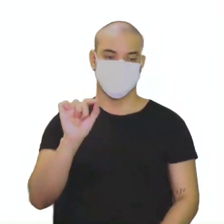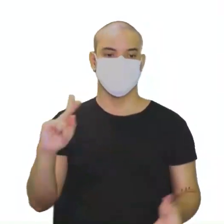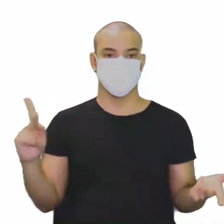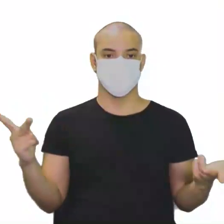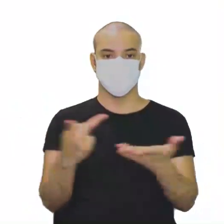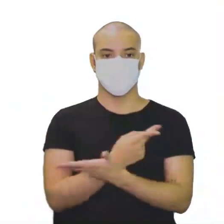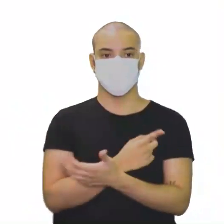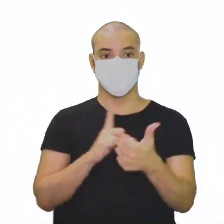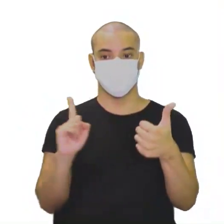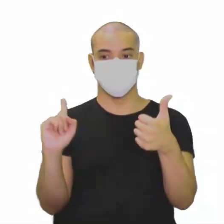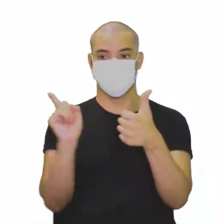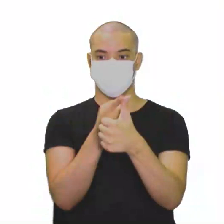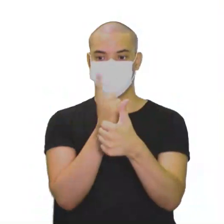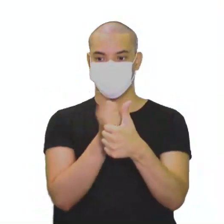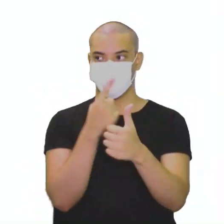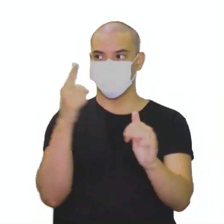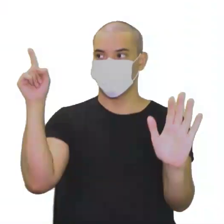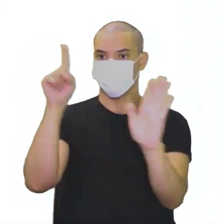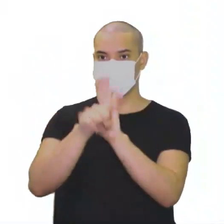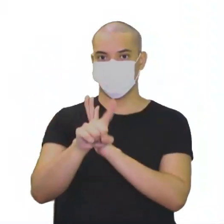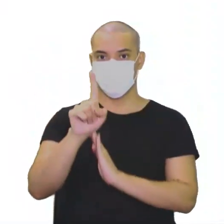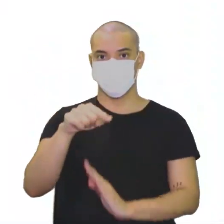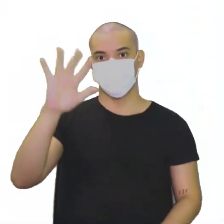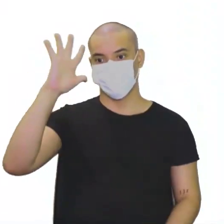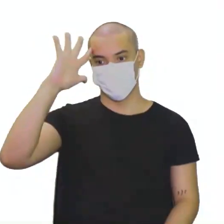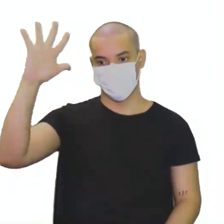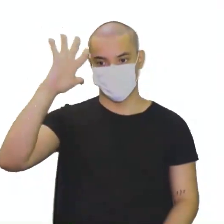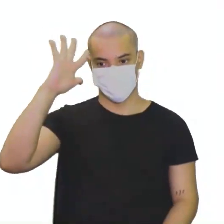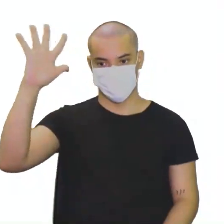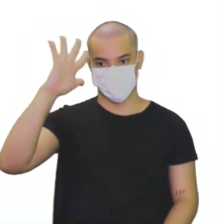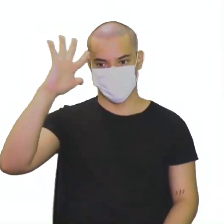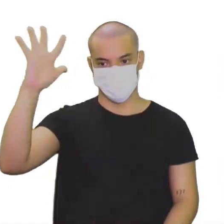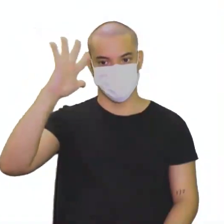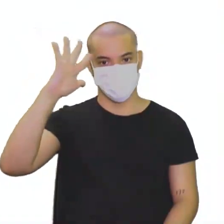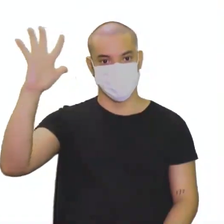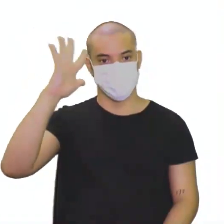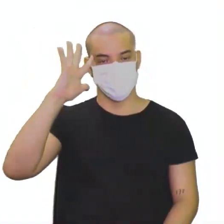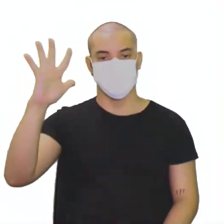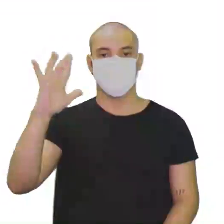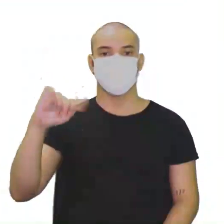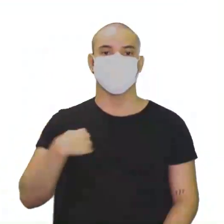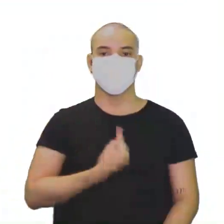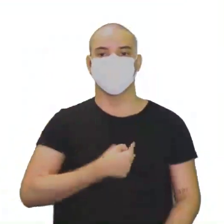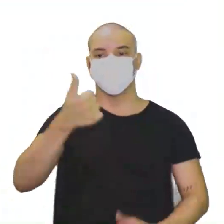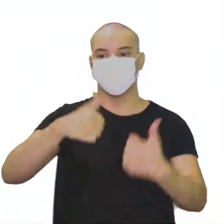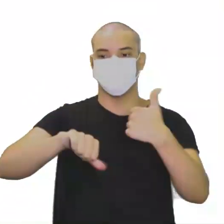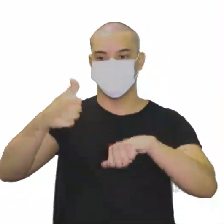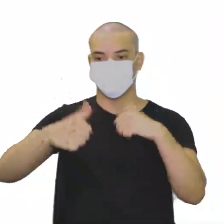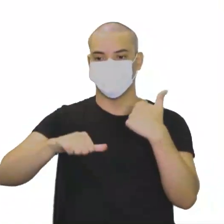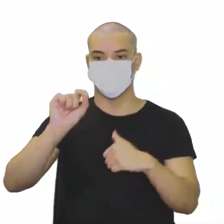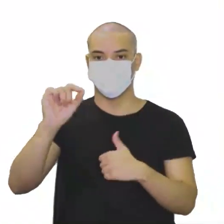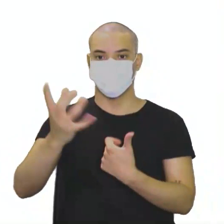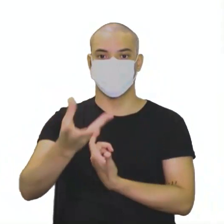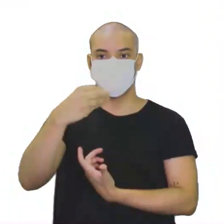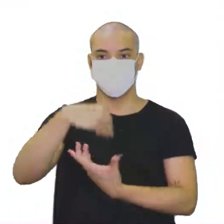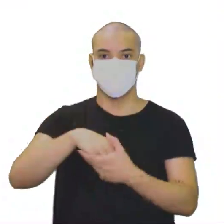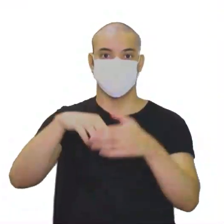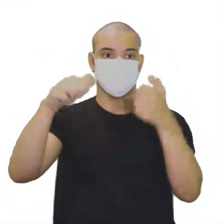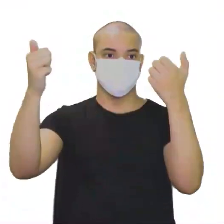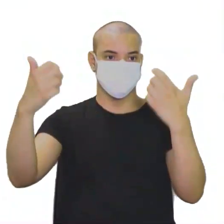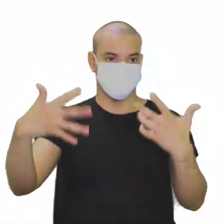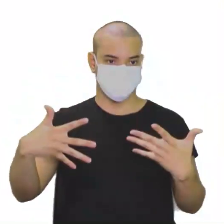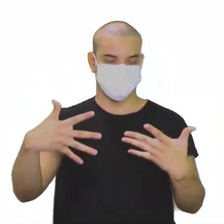situação da questão 1, olha só, uma questãozinha teórica, ok? E nós vamos aí analisar o que está falando nessa